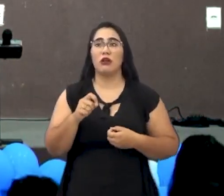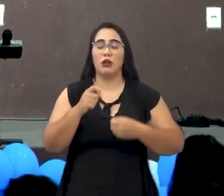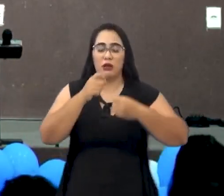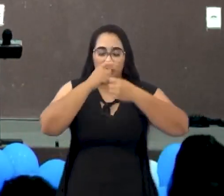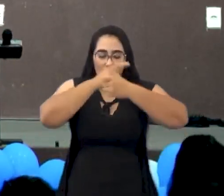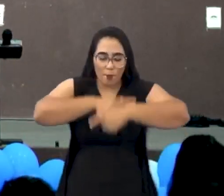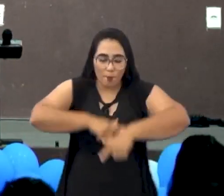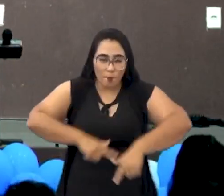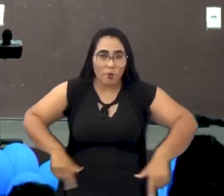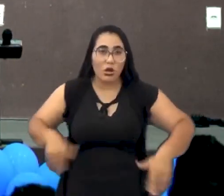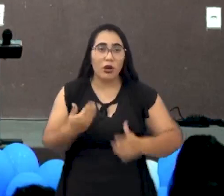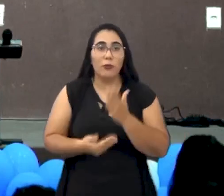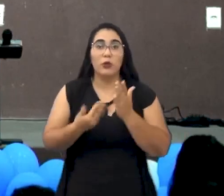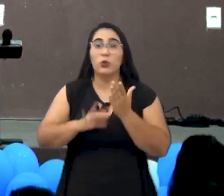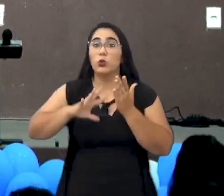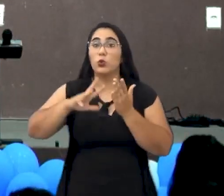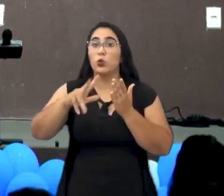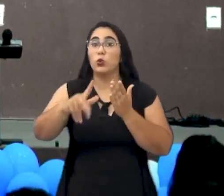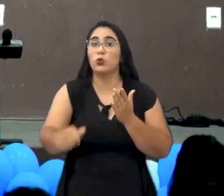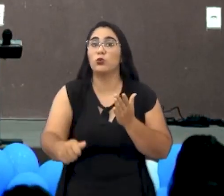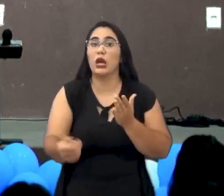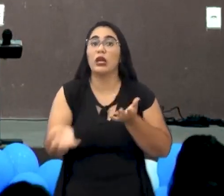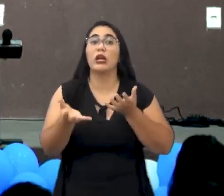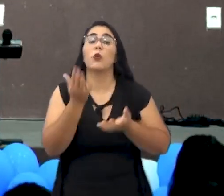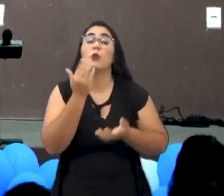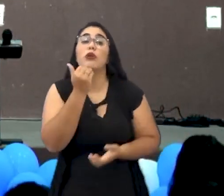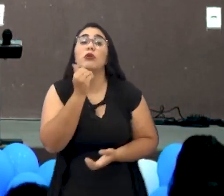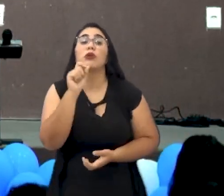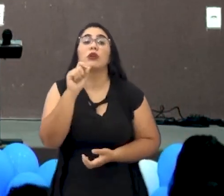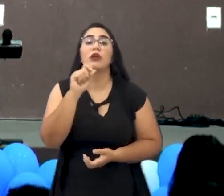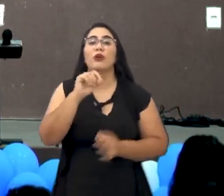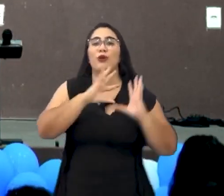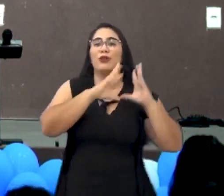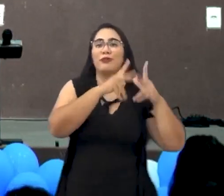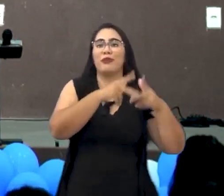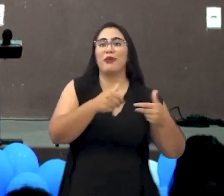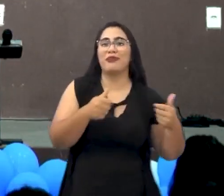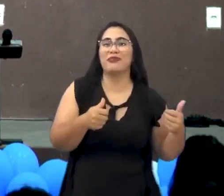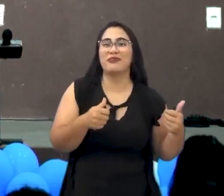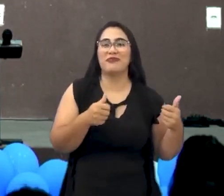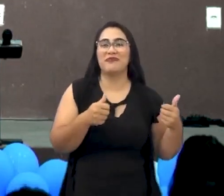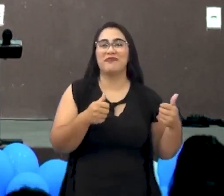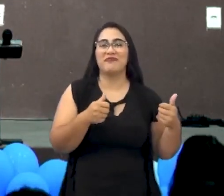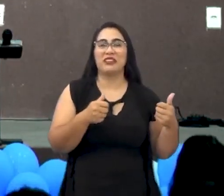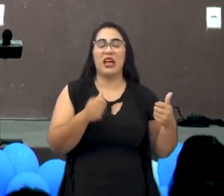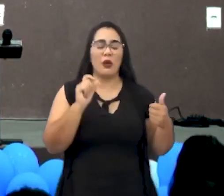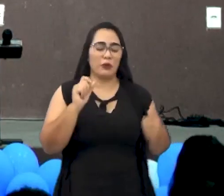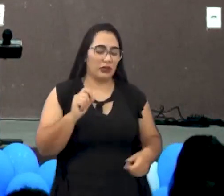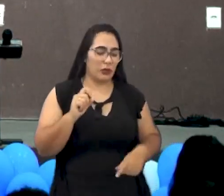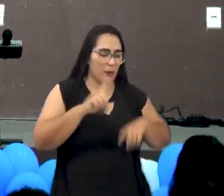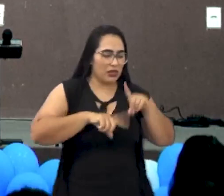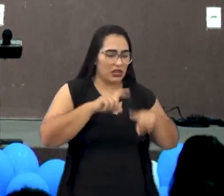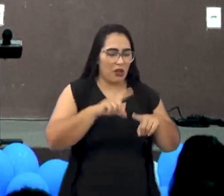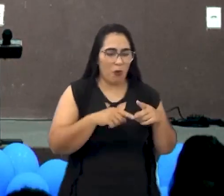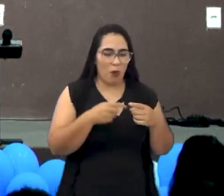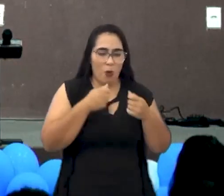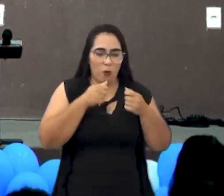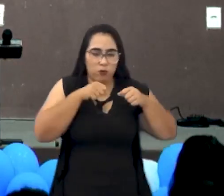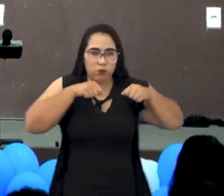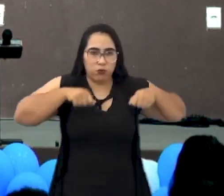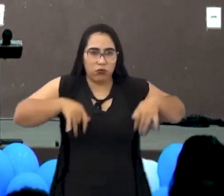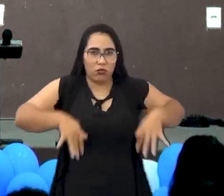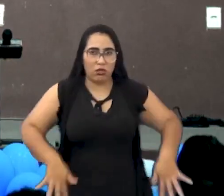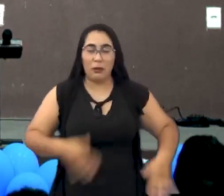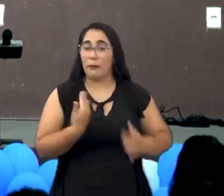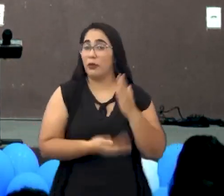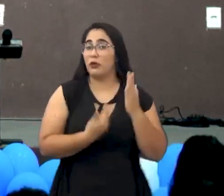ele perdeu tudo, ele ainda estava tentando comer a comida dos bichos. Mas quando ele estava arruinado, não só materialmente, ele alcançou o fundo do